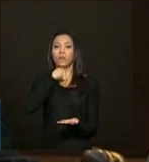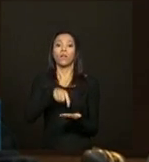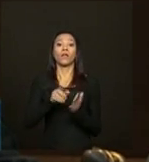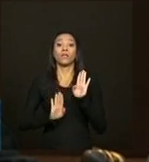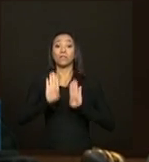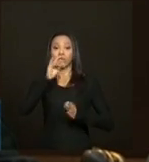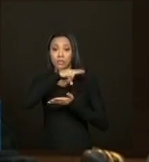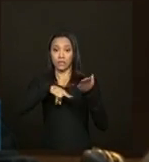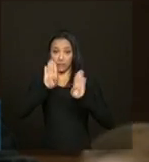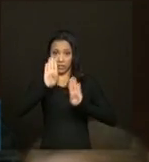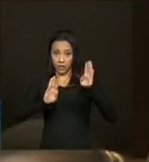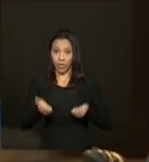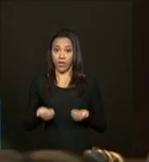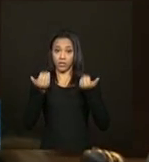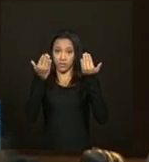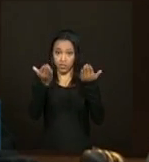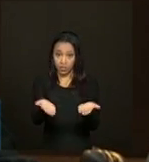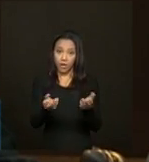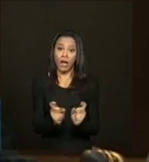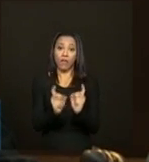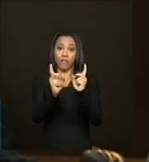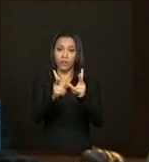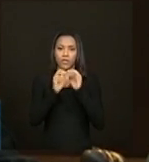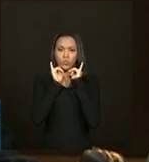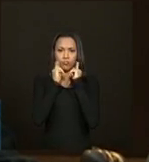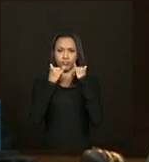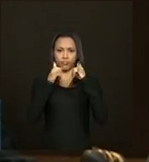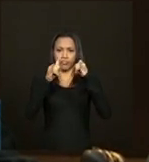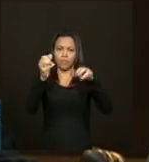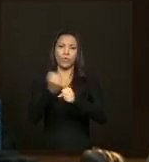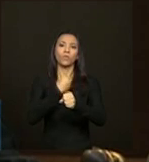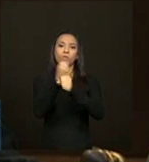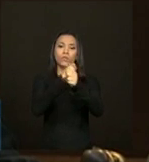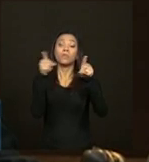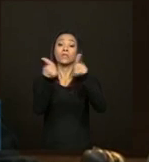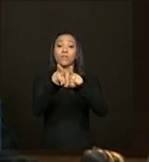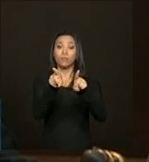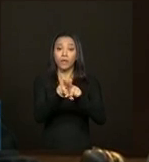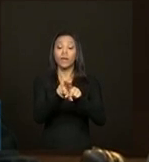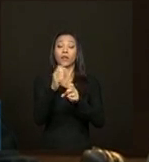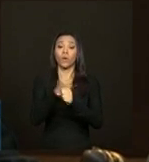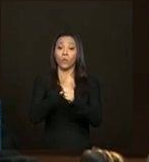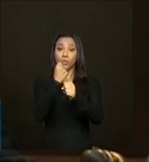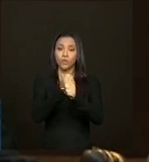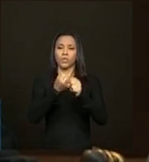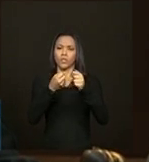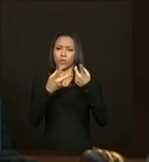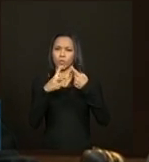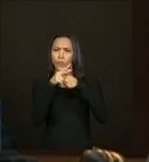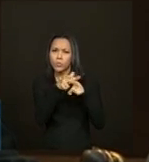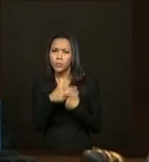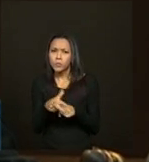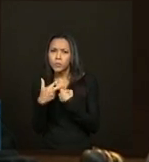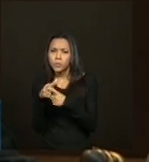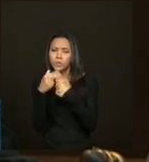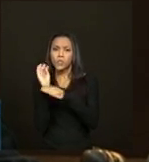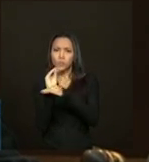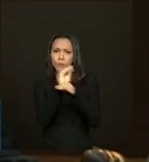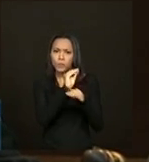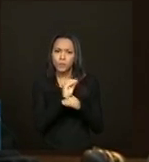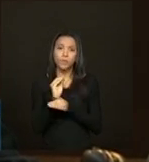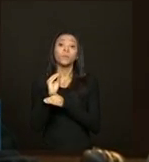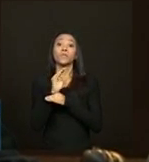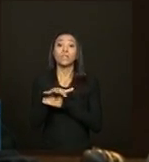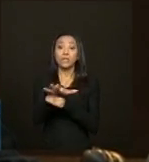licitação para a concessão de serviço público de transmissão de energia elétrica, incluindo a construção, operação e manutenção das instalações de transmissão